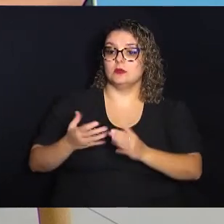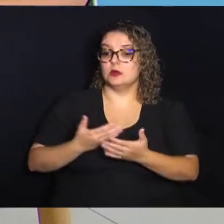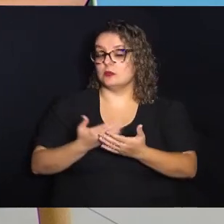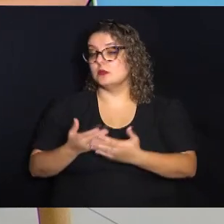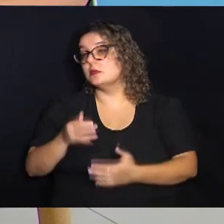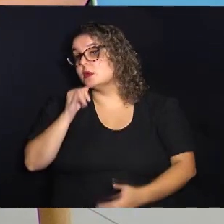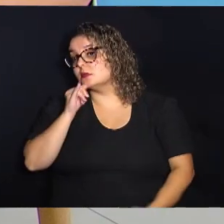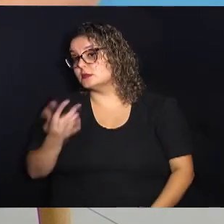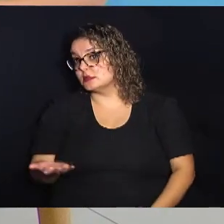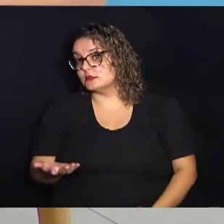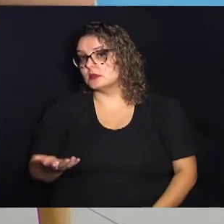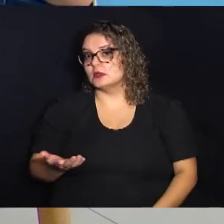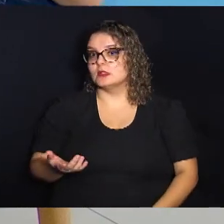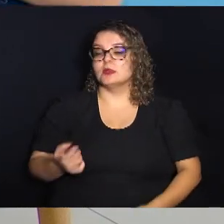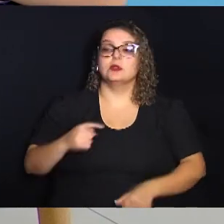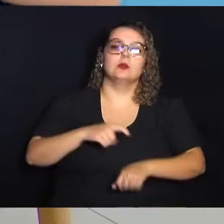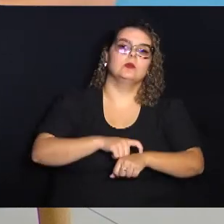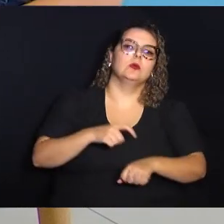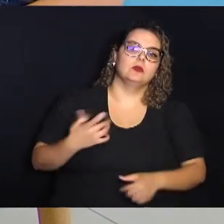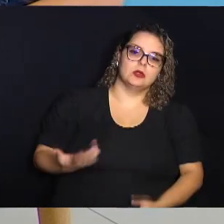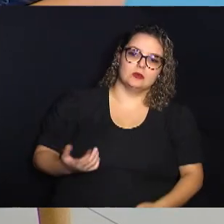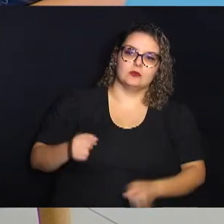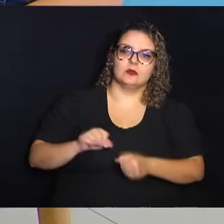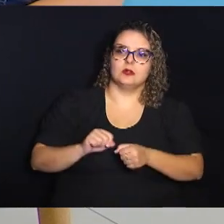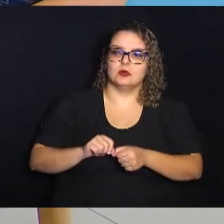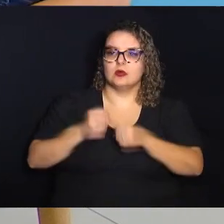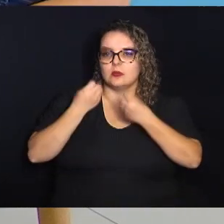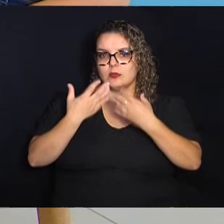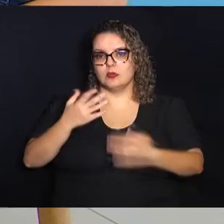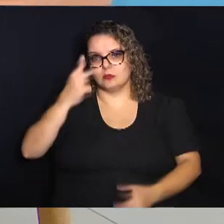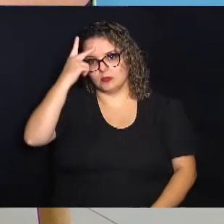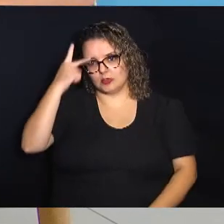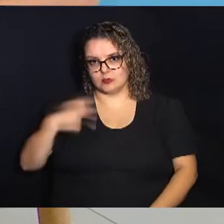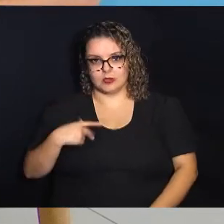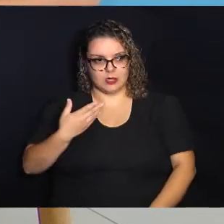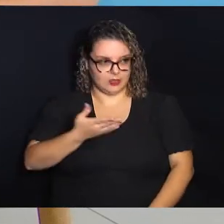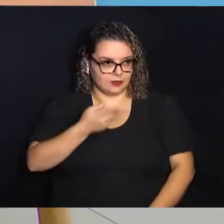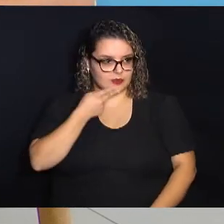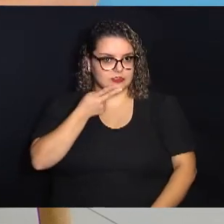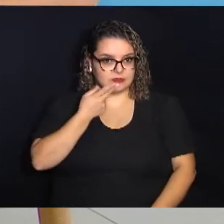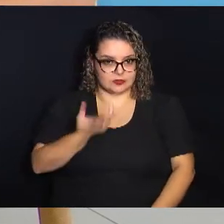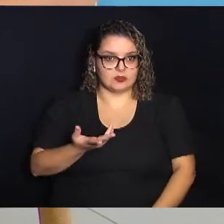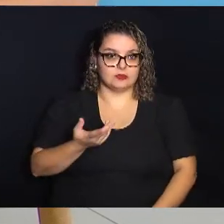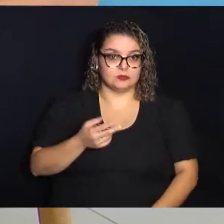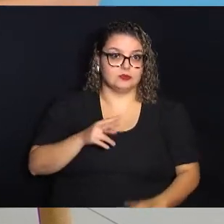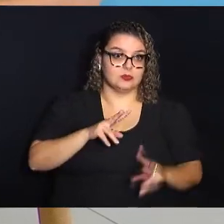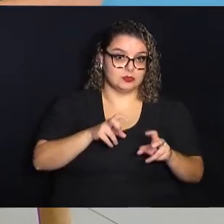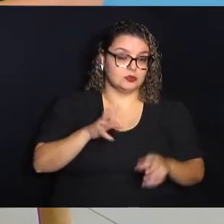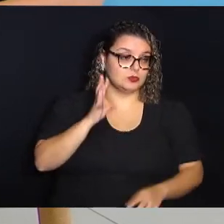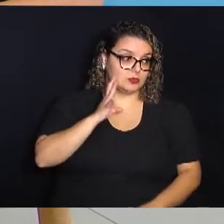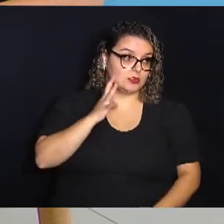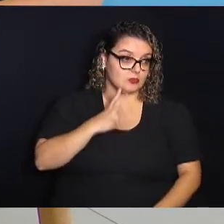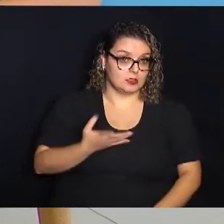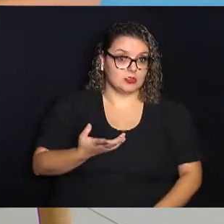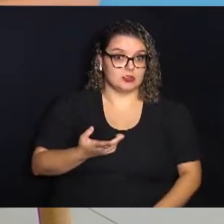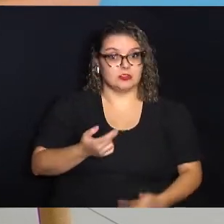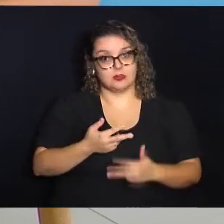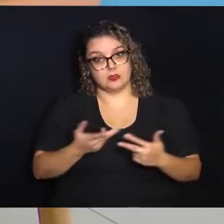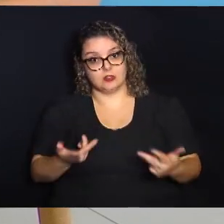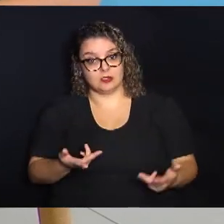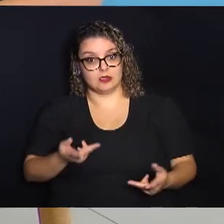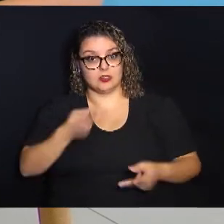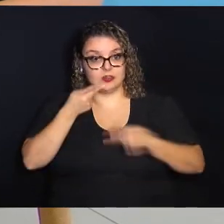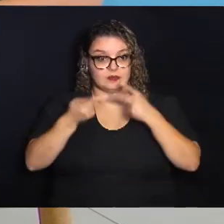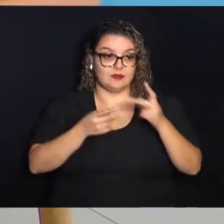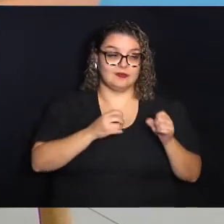para estudar, por exemplo, e é o momento que você vai fazer algo que é bom para você. Você tocou aí num assunto legal também, essa questão de